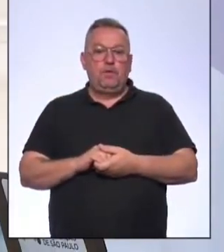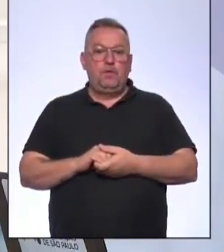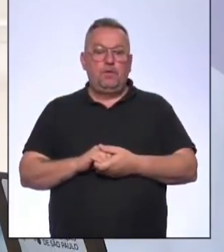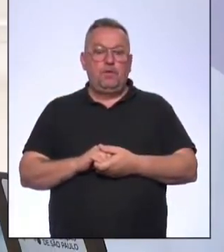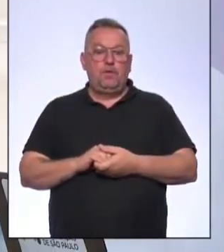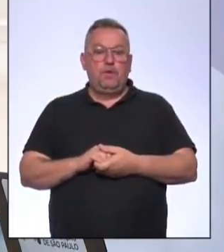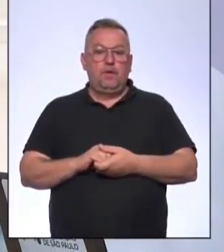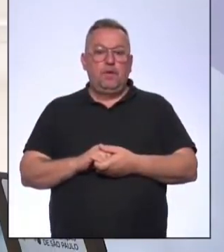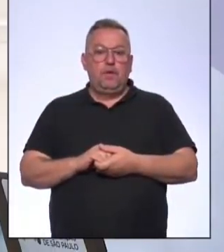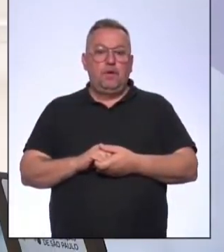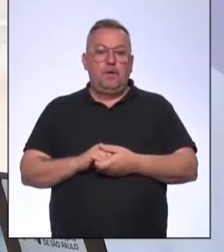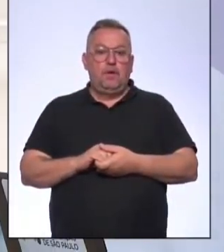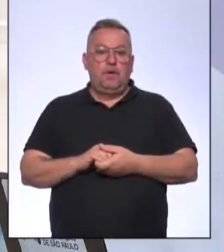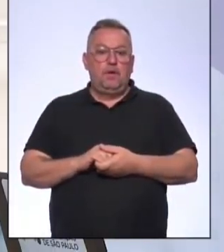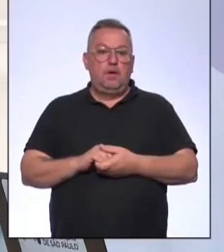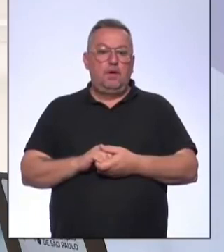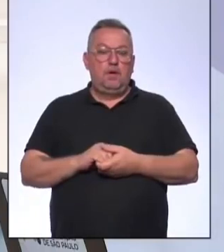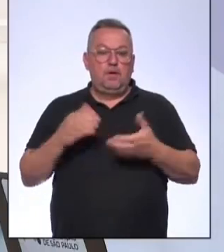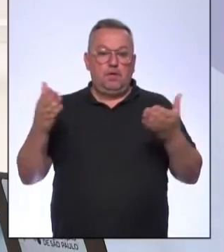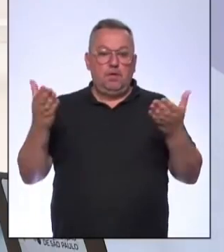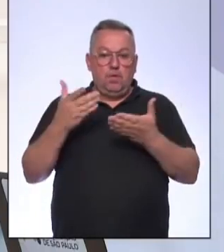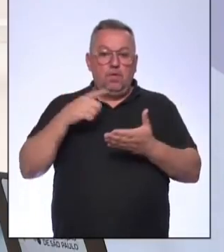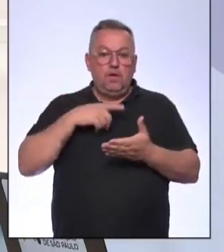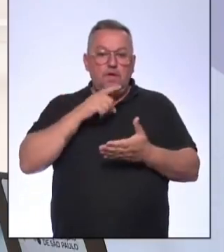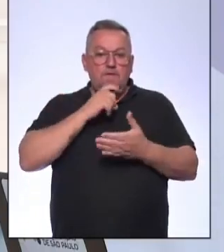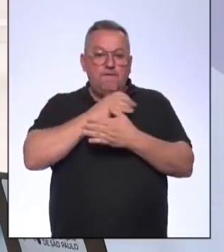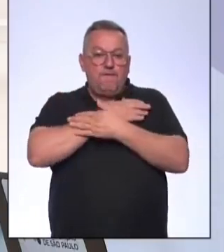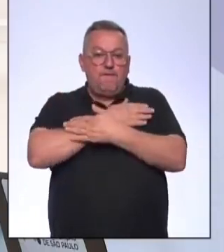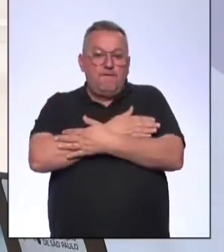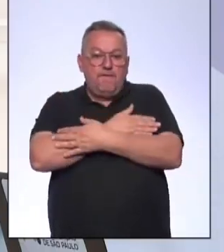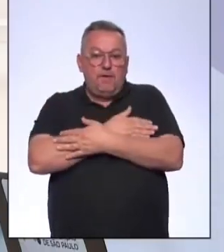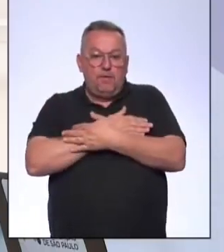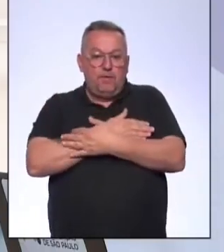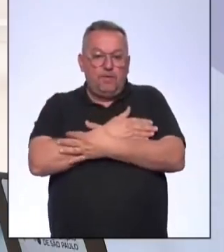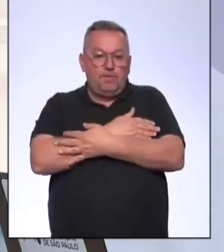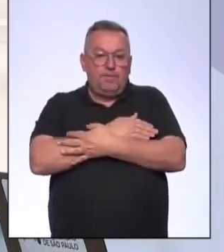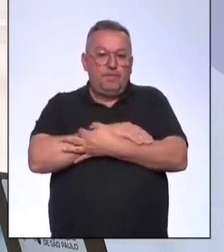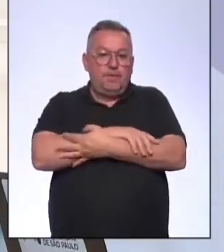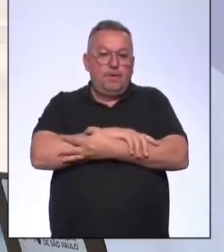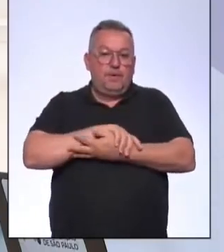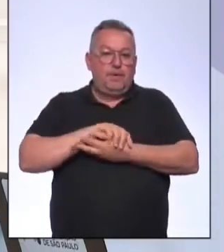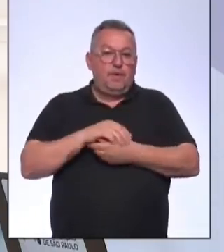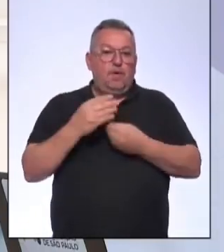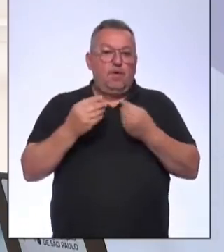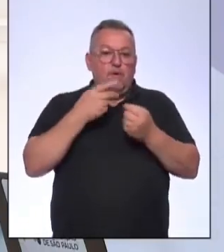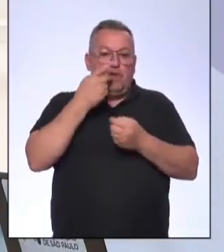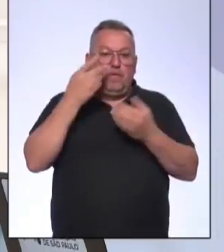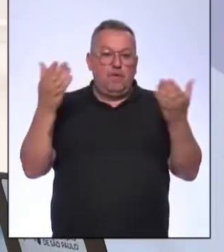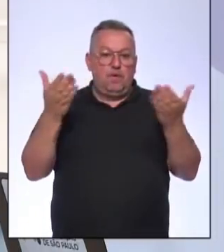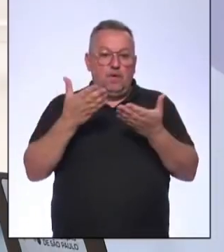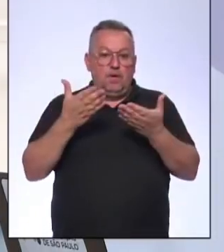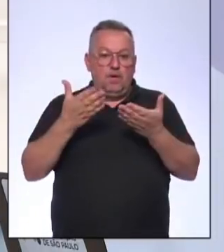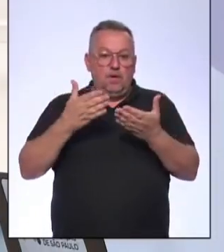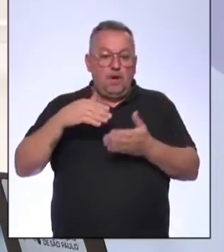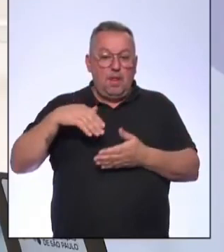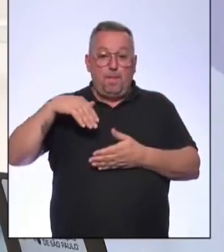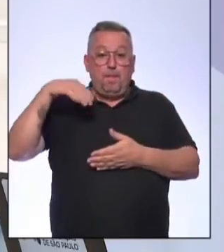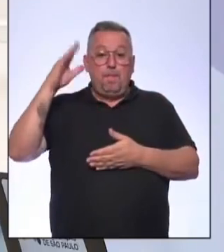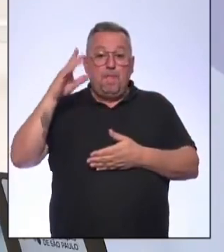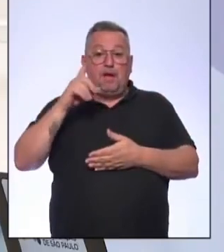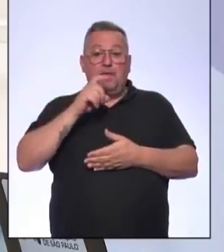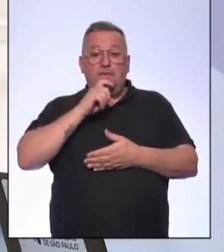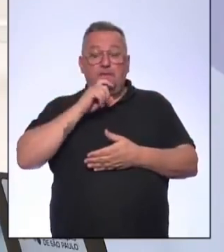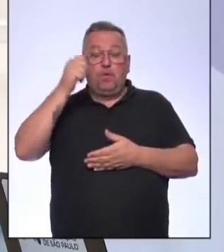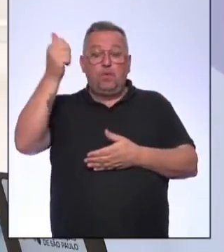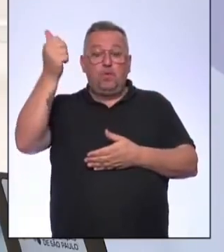is cold. Eu quero falar que hoje está frio. Today is cold. Como que eu falaria? Hoje está mais frio do que